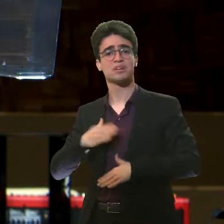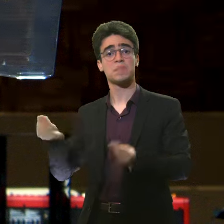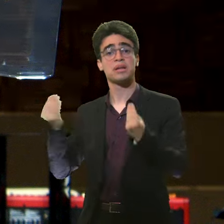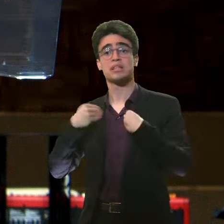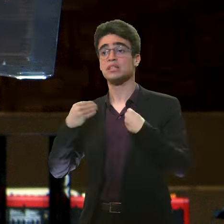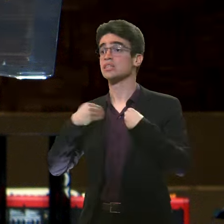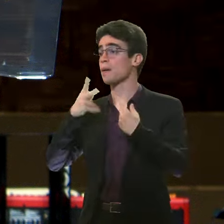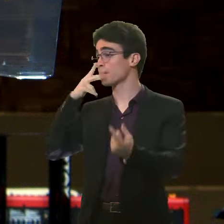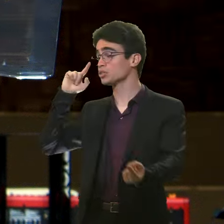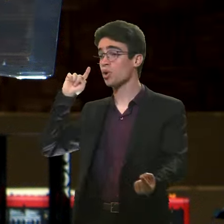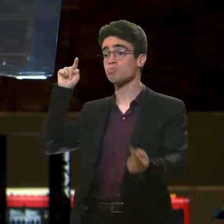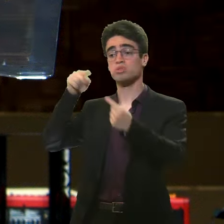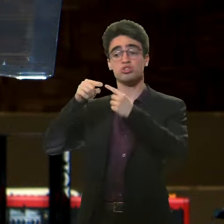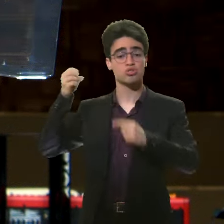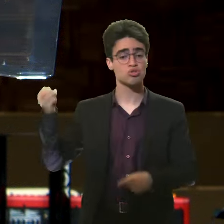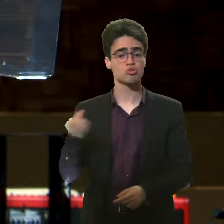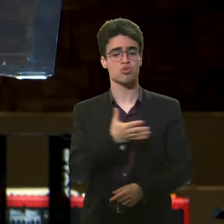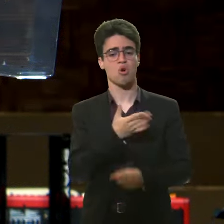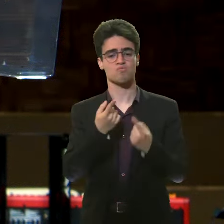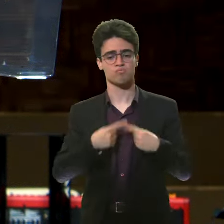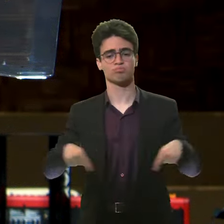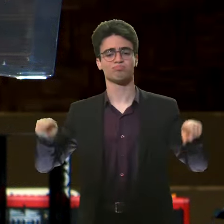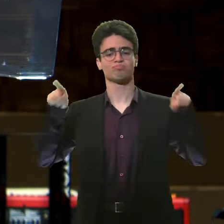ressignificação para aquilo que você passou,